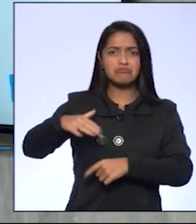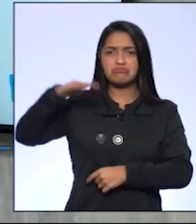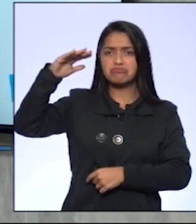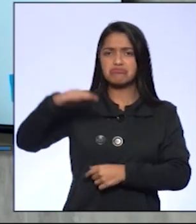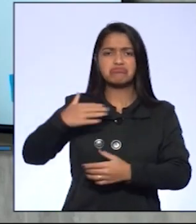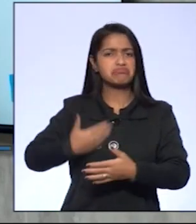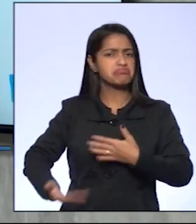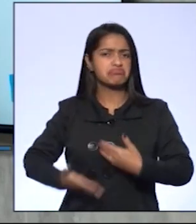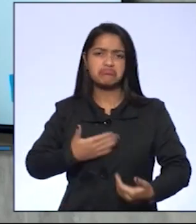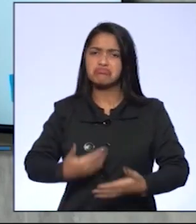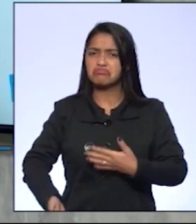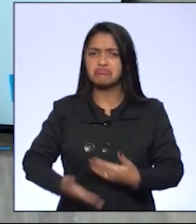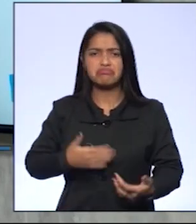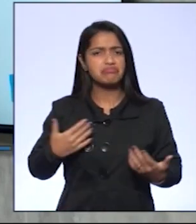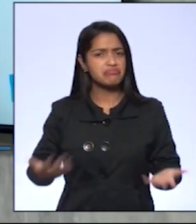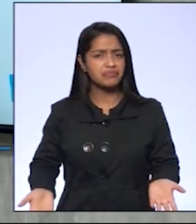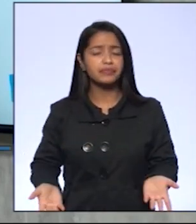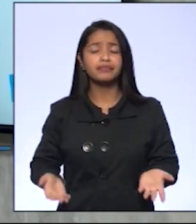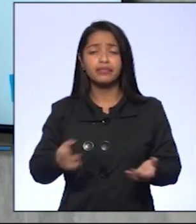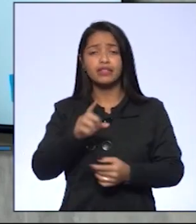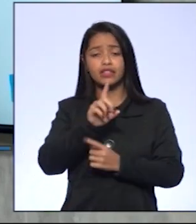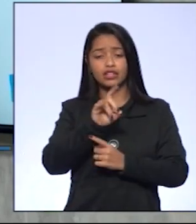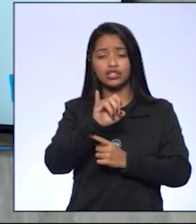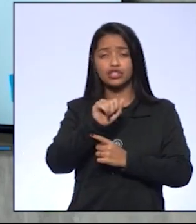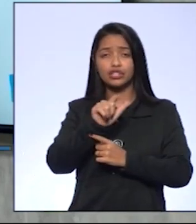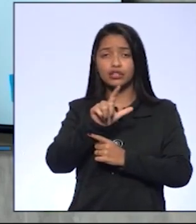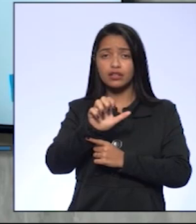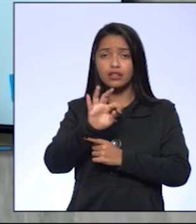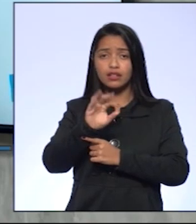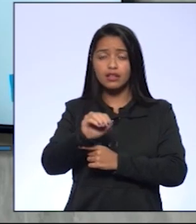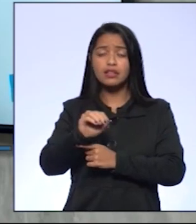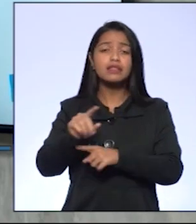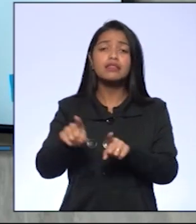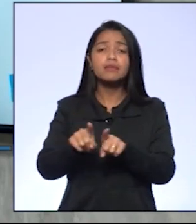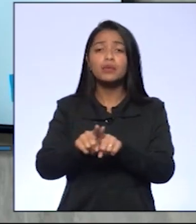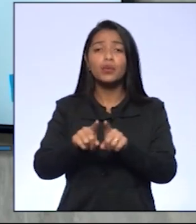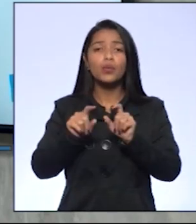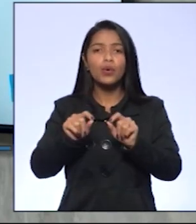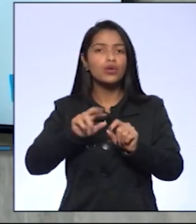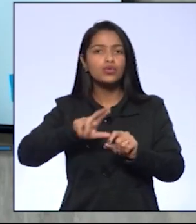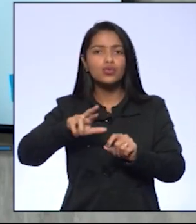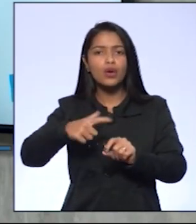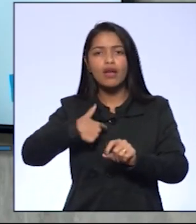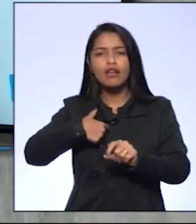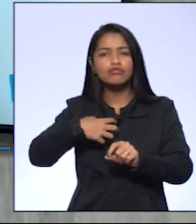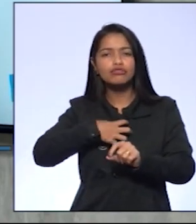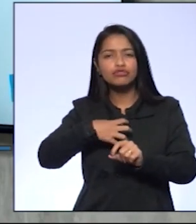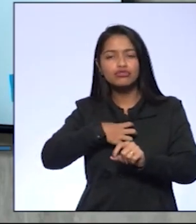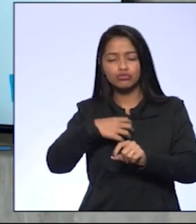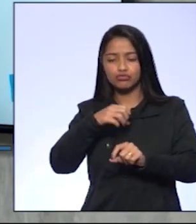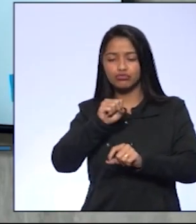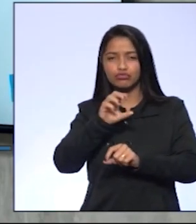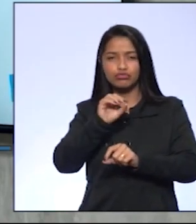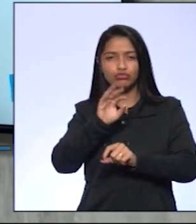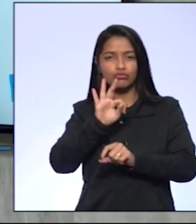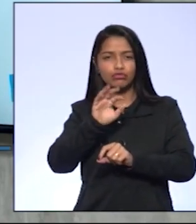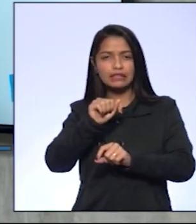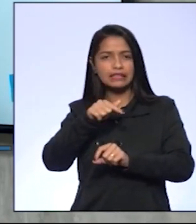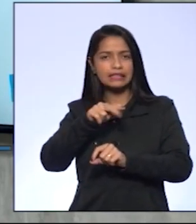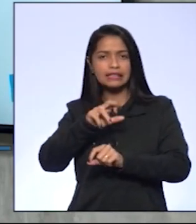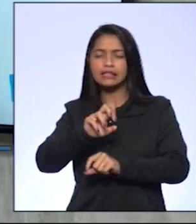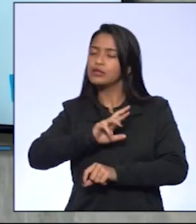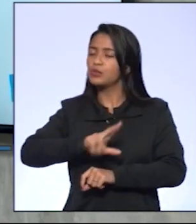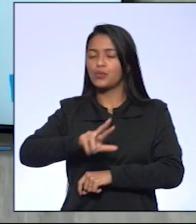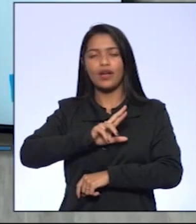o dialeto, ele também não está atrelado exclusivamente ao meu sotaque. O dialeto também